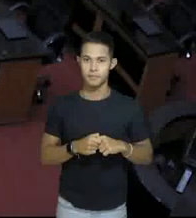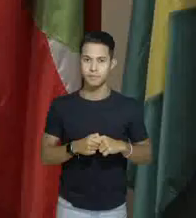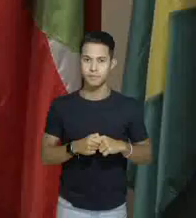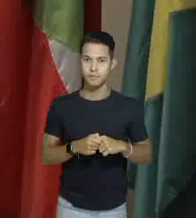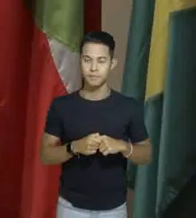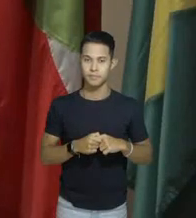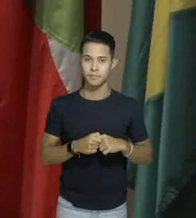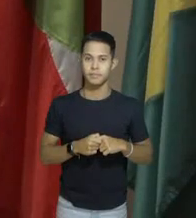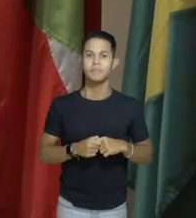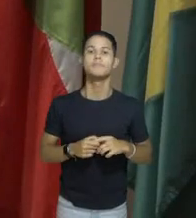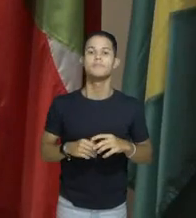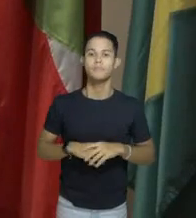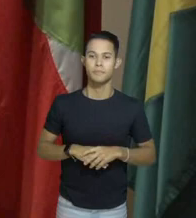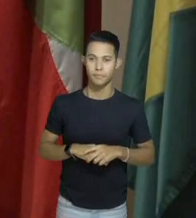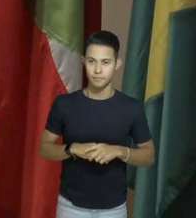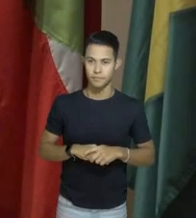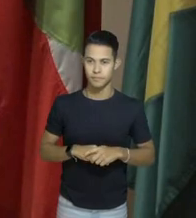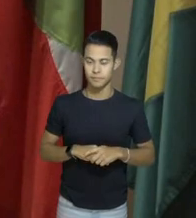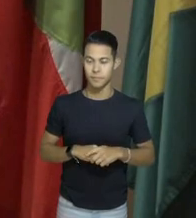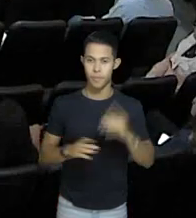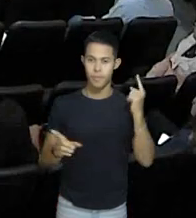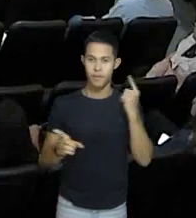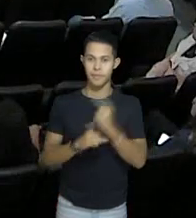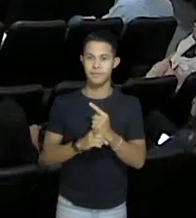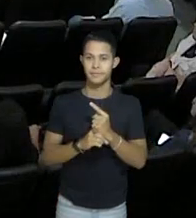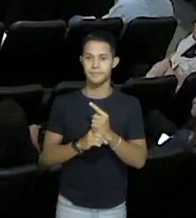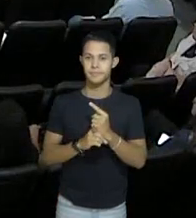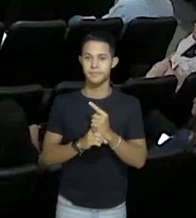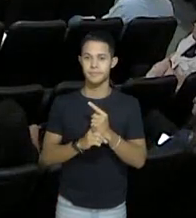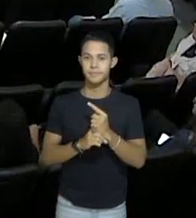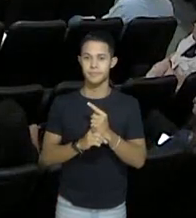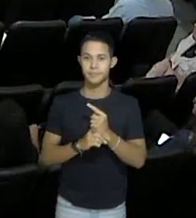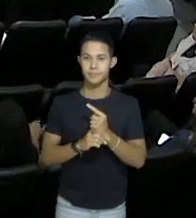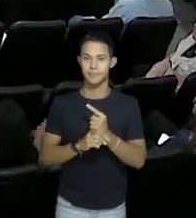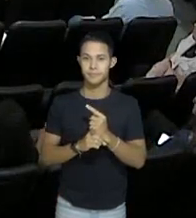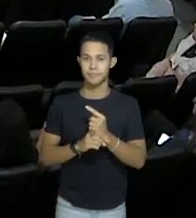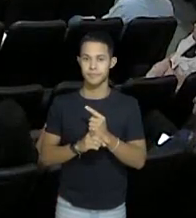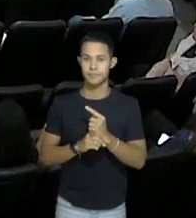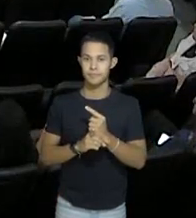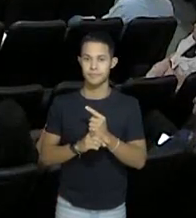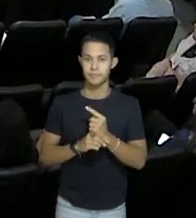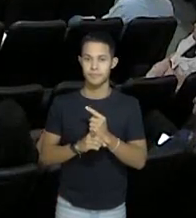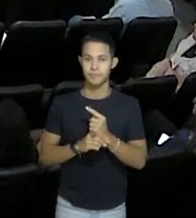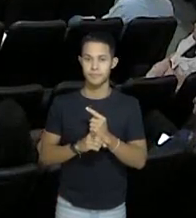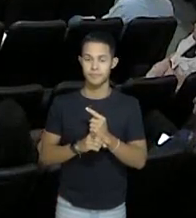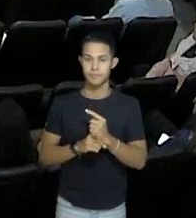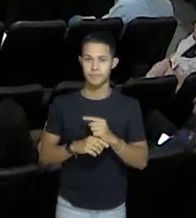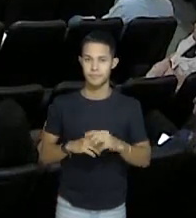Ótimo. Então, vamos achar aqui. Vamos achar o começo. Está indo para o final.